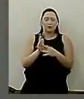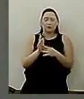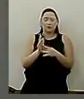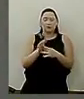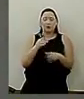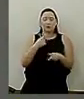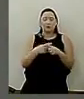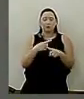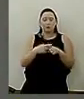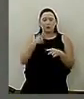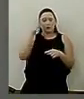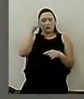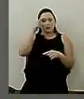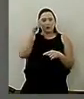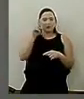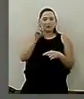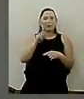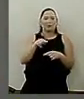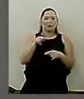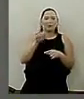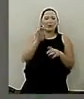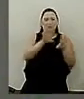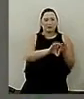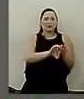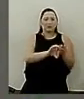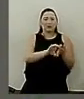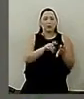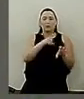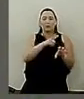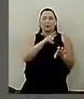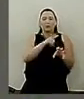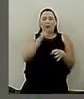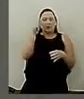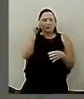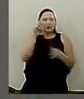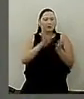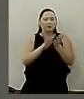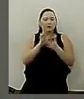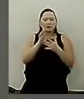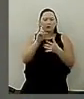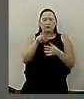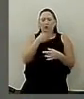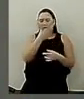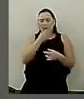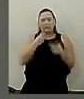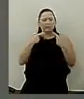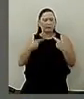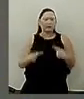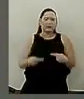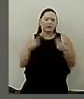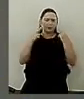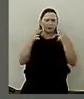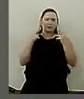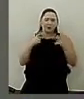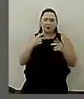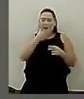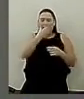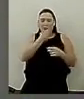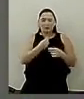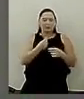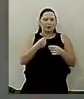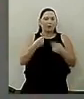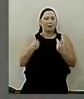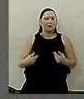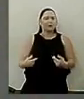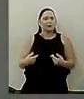tropeçam nessa pedra, não conseguem passar este ponto. Como é possível um